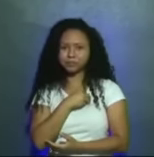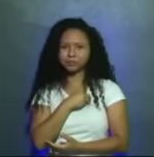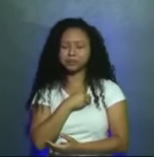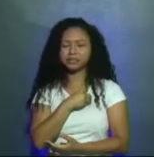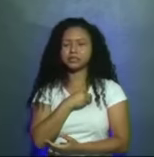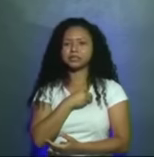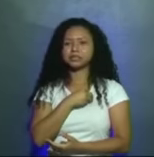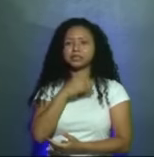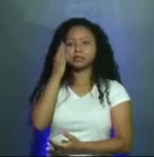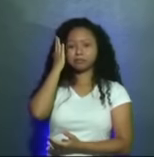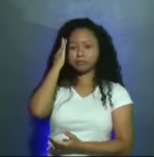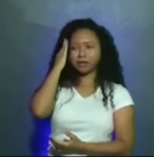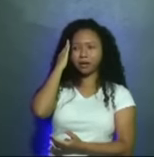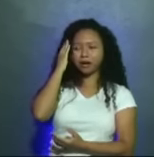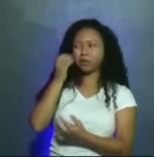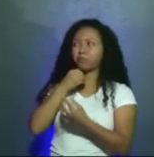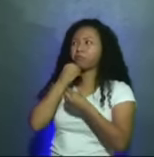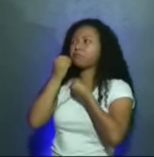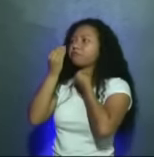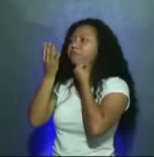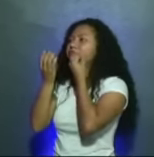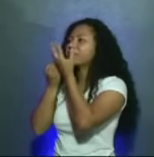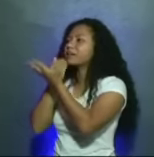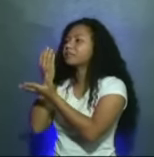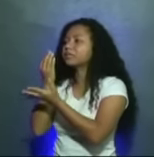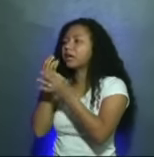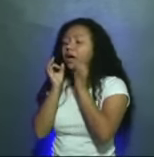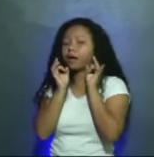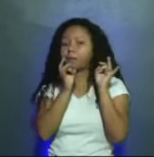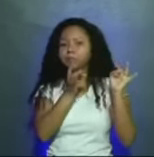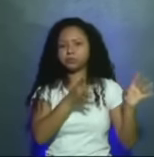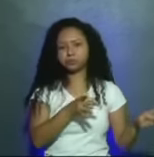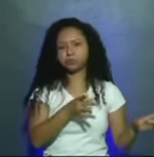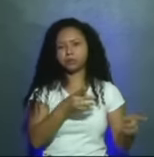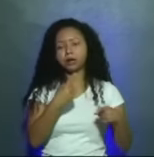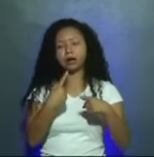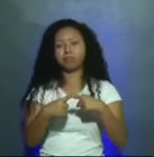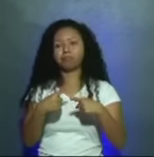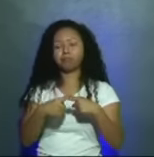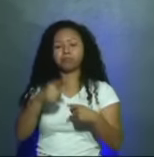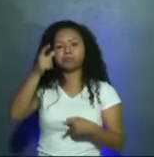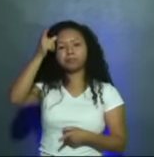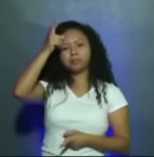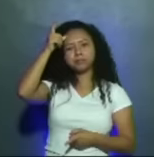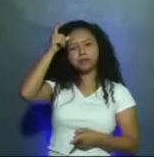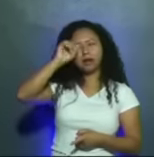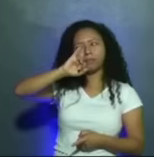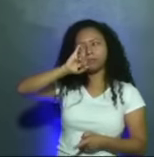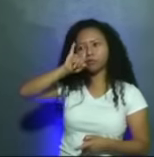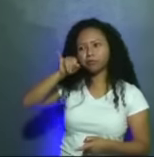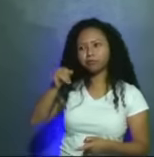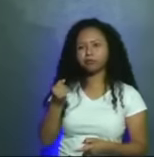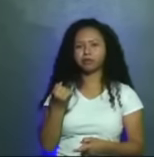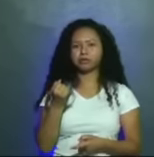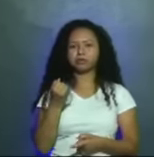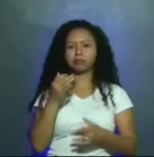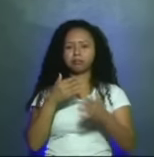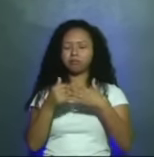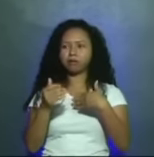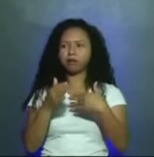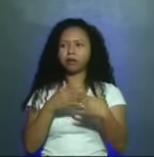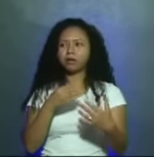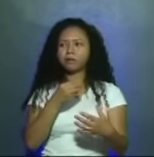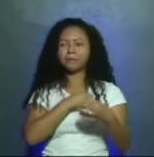quê? Porque o inimigo aproveita qualquer pecado que a gente tem, que a gente tem consciência daquele pecado,